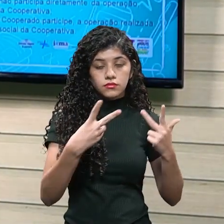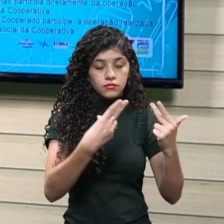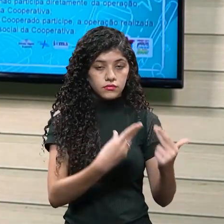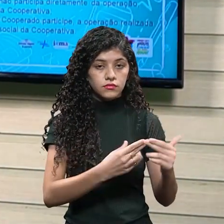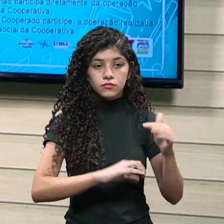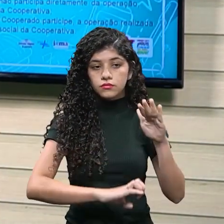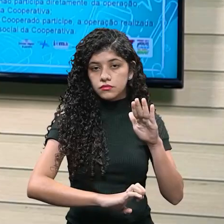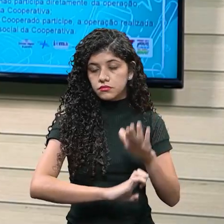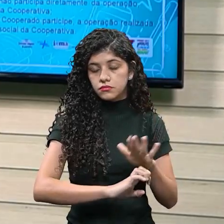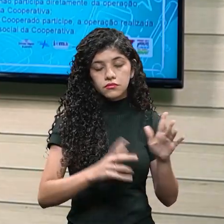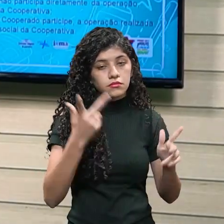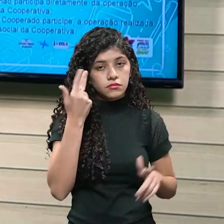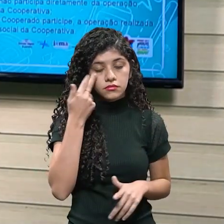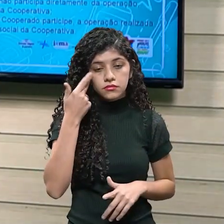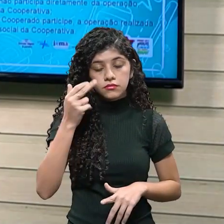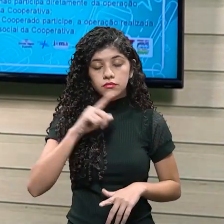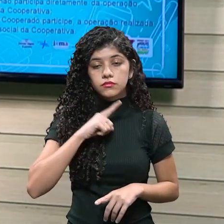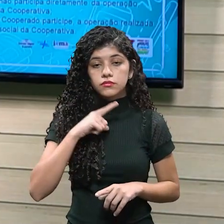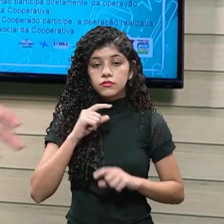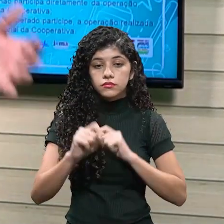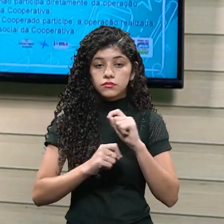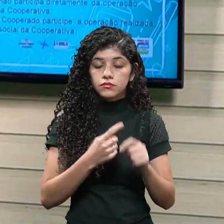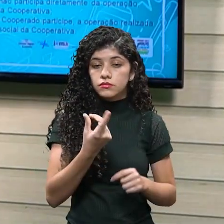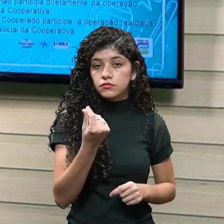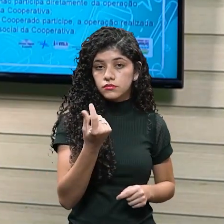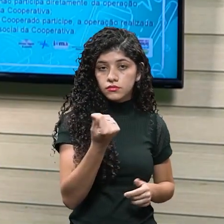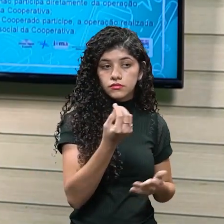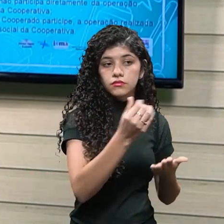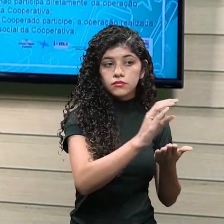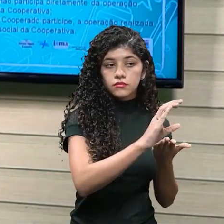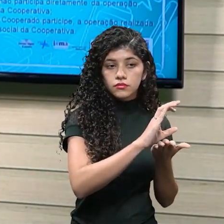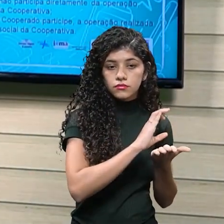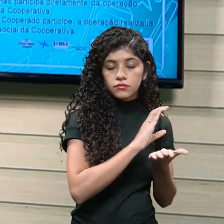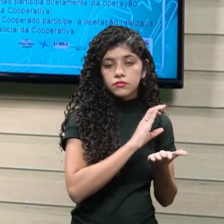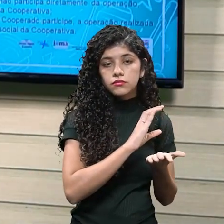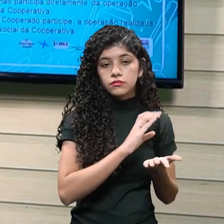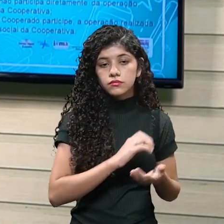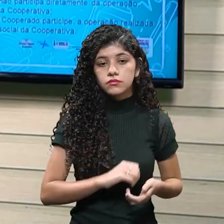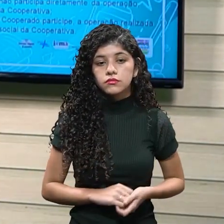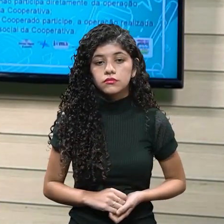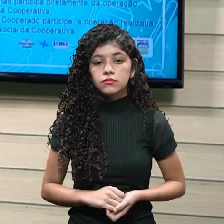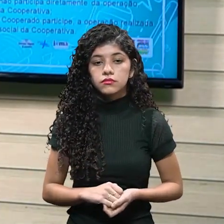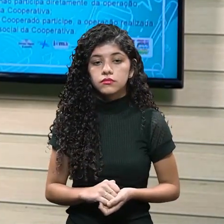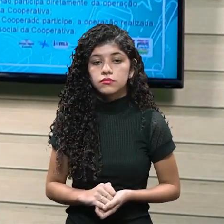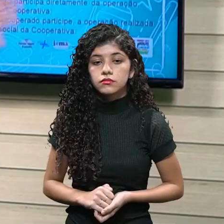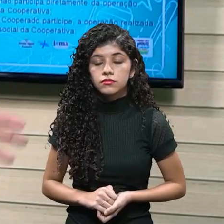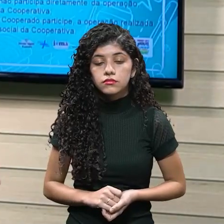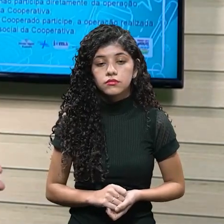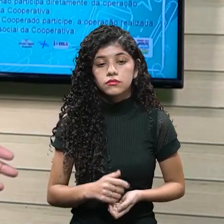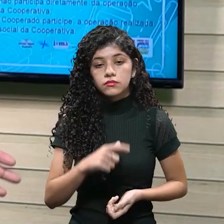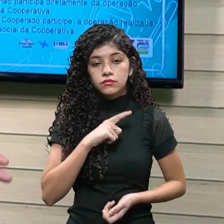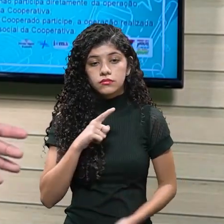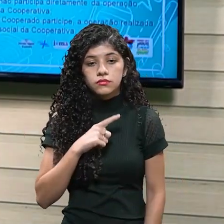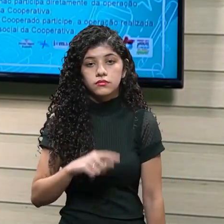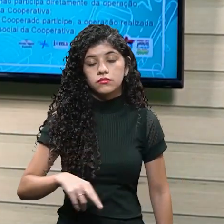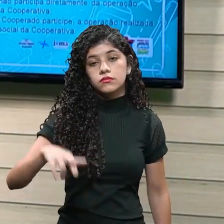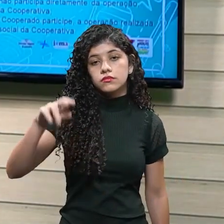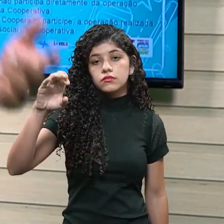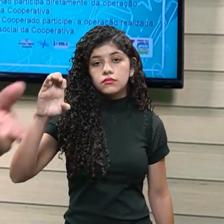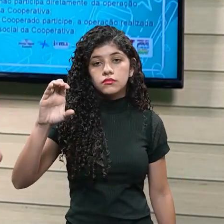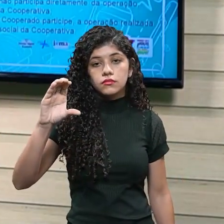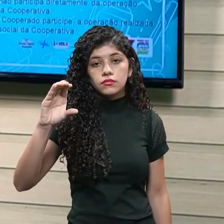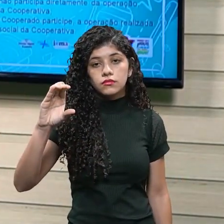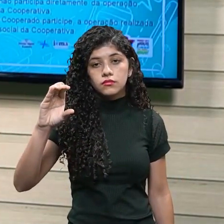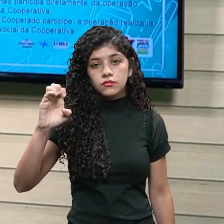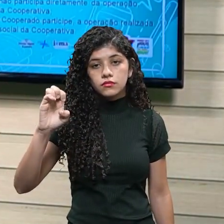normal. E aí ela vai ter o quê? Ela vai ter rentabilidade, ela vai ter receita, Logo, se tem receita, vão ser